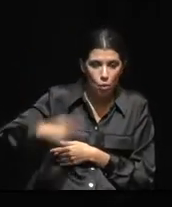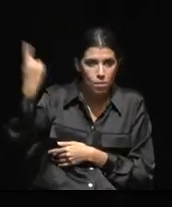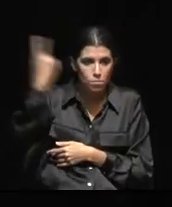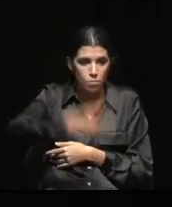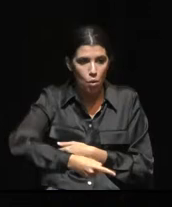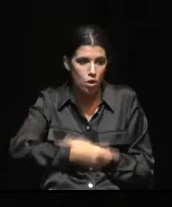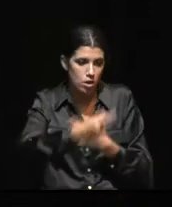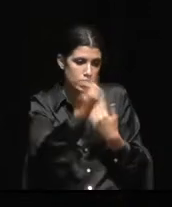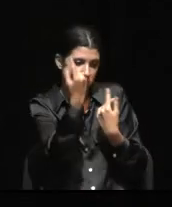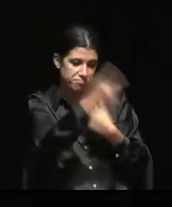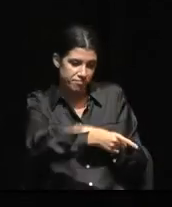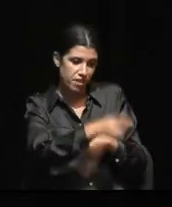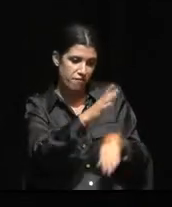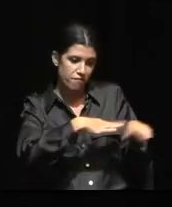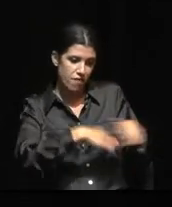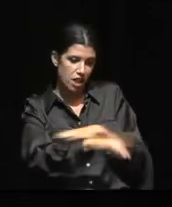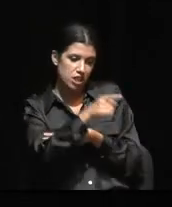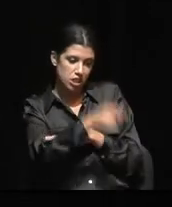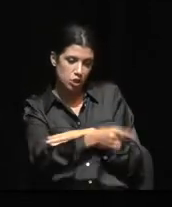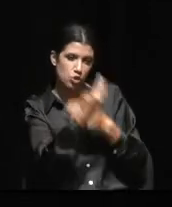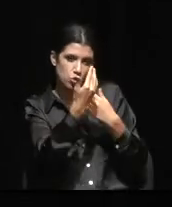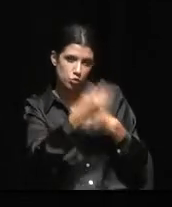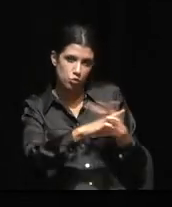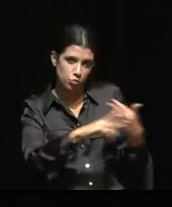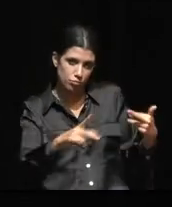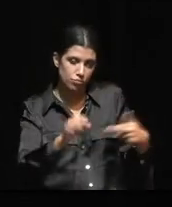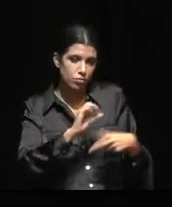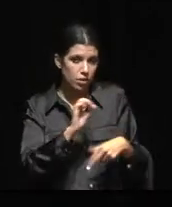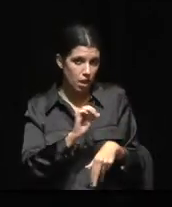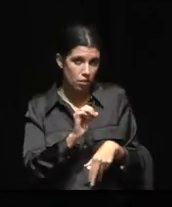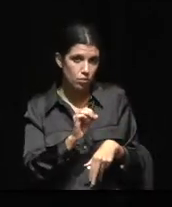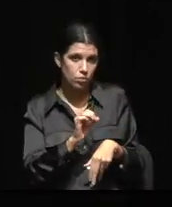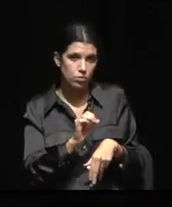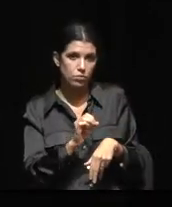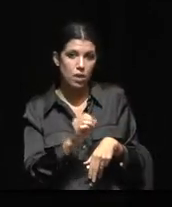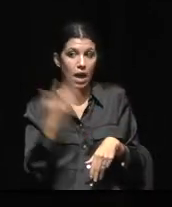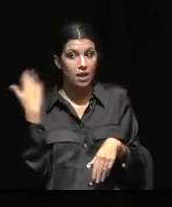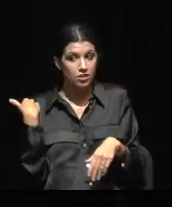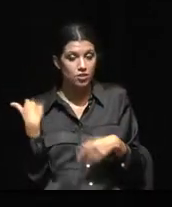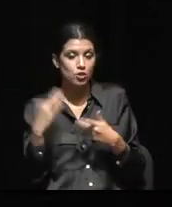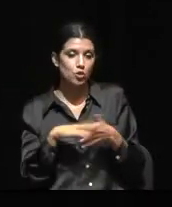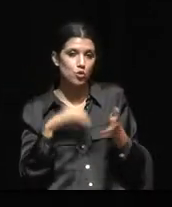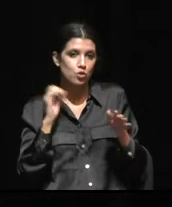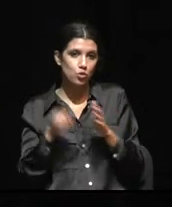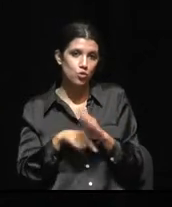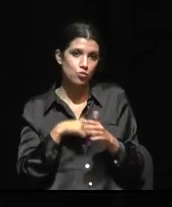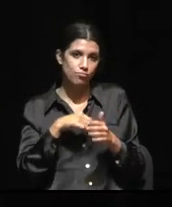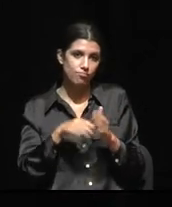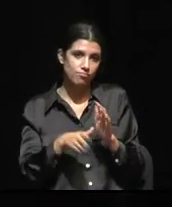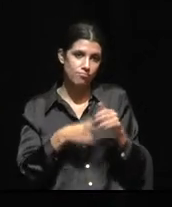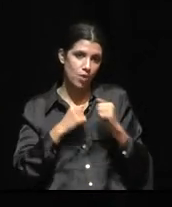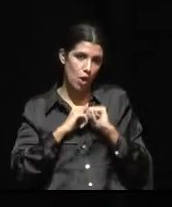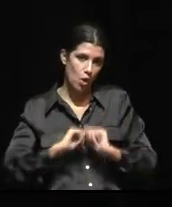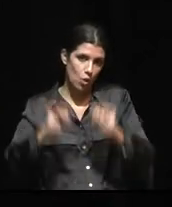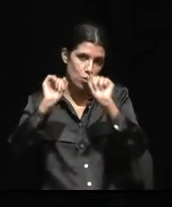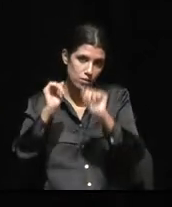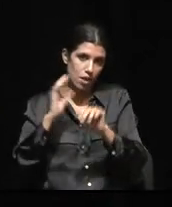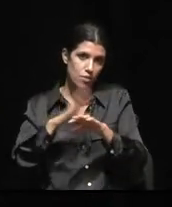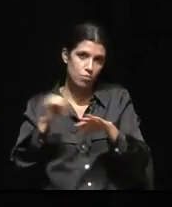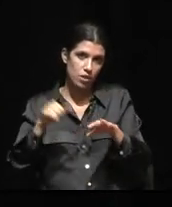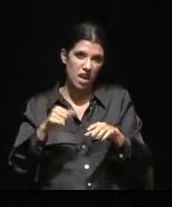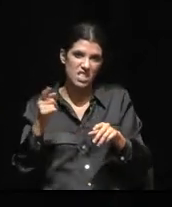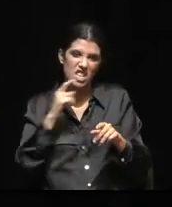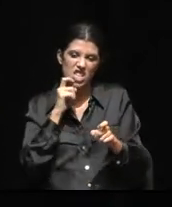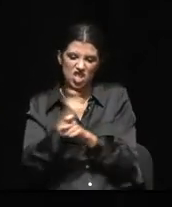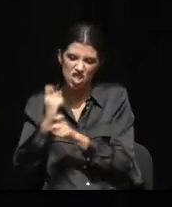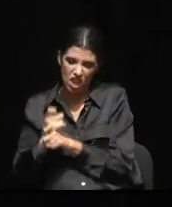executivo eh nomeadamente aquelas que de que falei que levaram ao chumbo da proposta z0 da recomendação 085 e